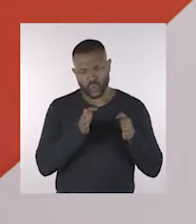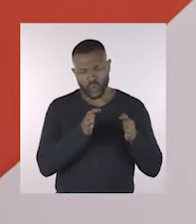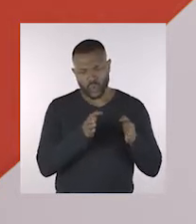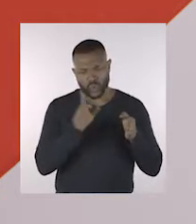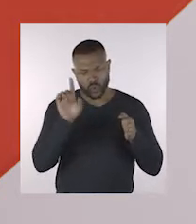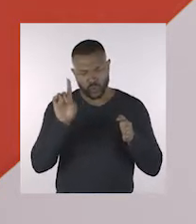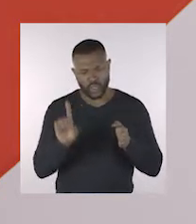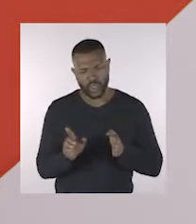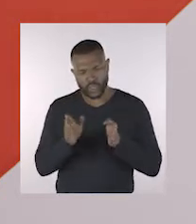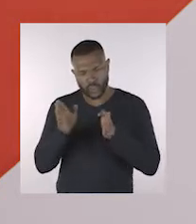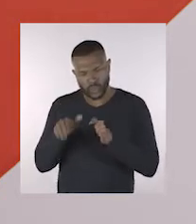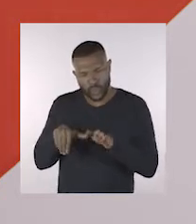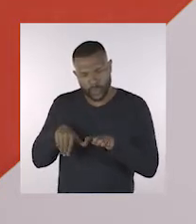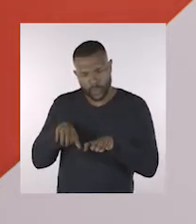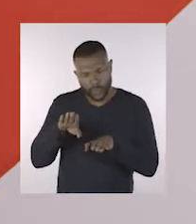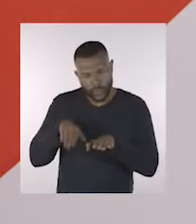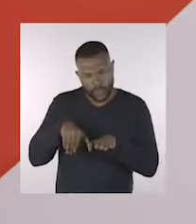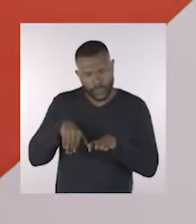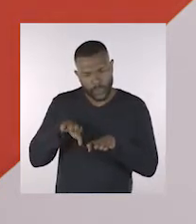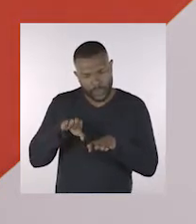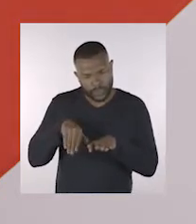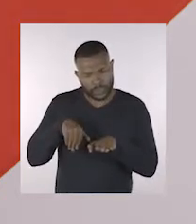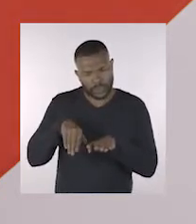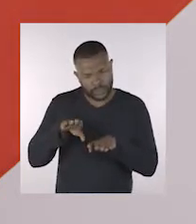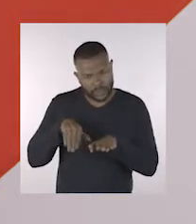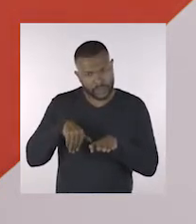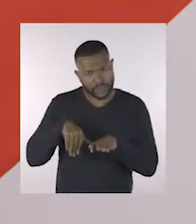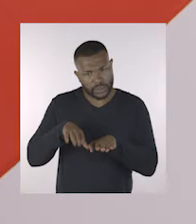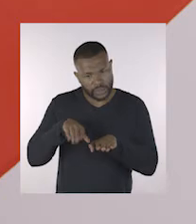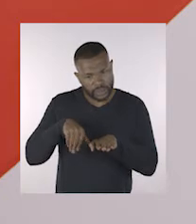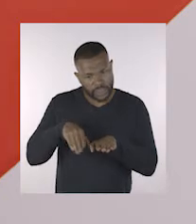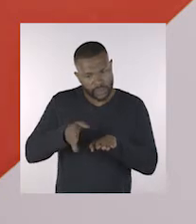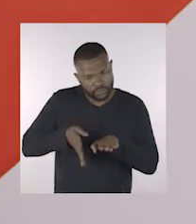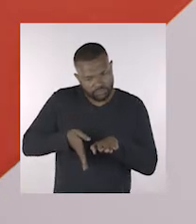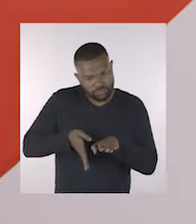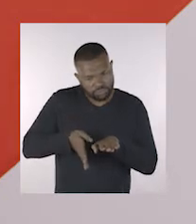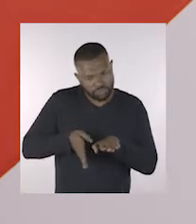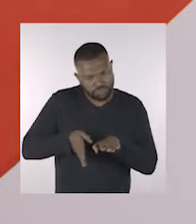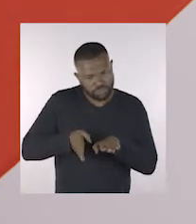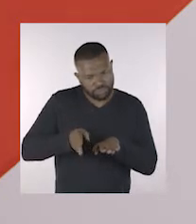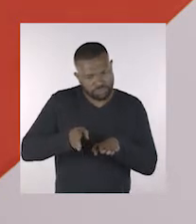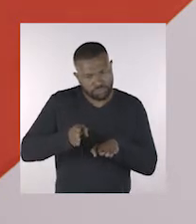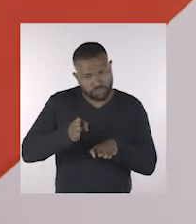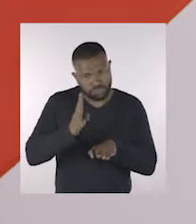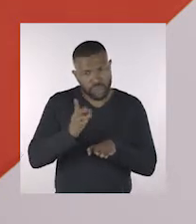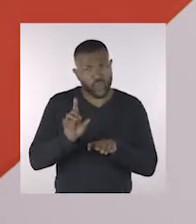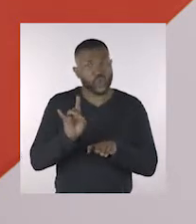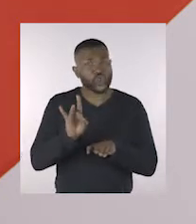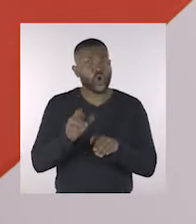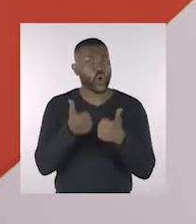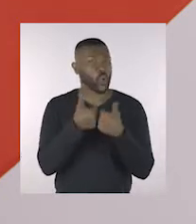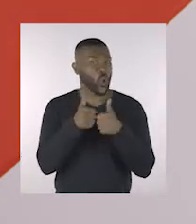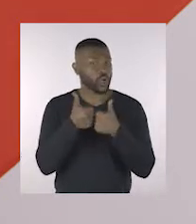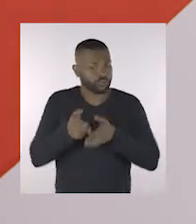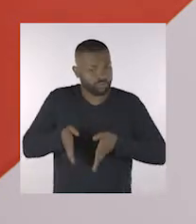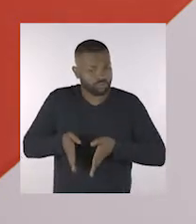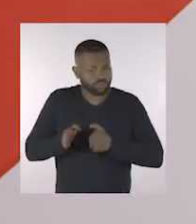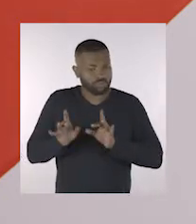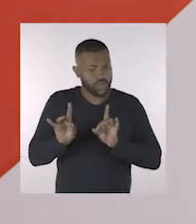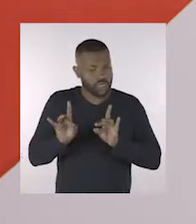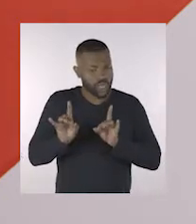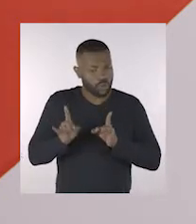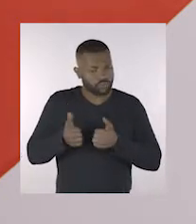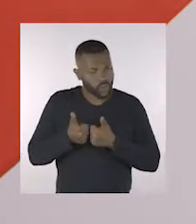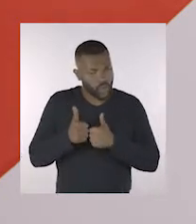o lado direito e aquela pintura colocava a placa na pintura horizontal que era faixa que ali só podia andar